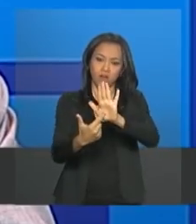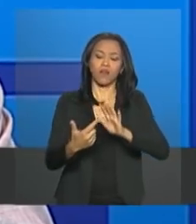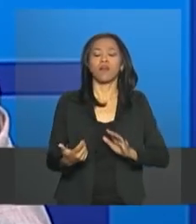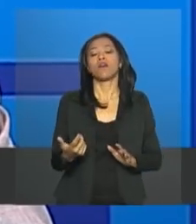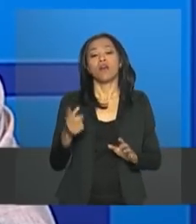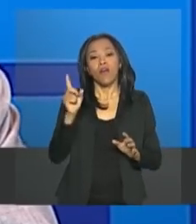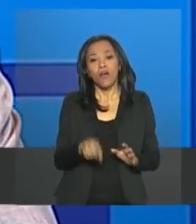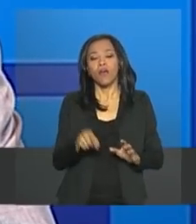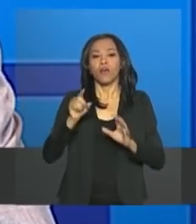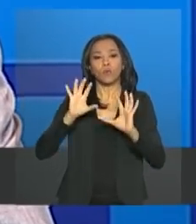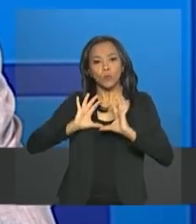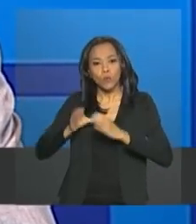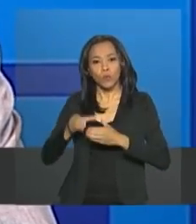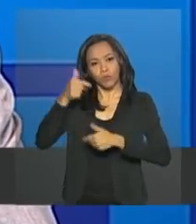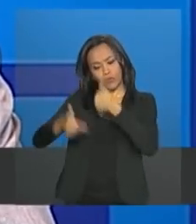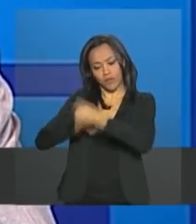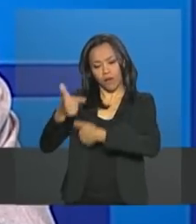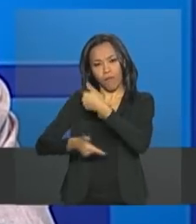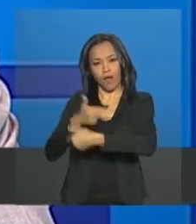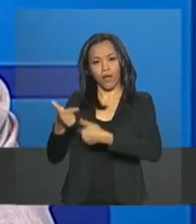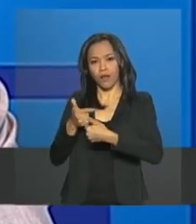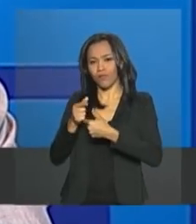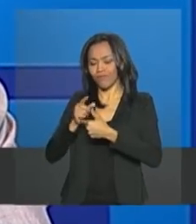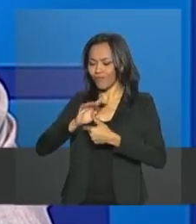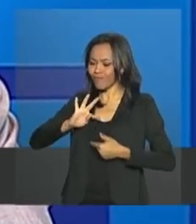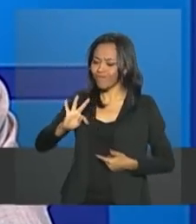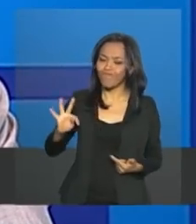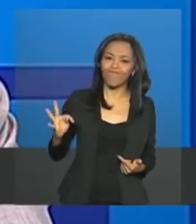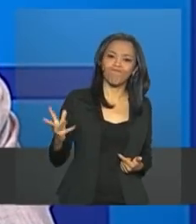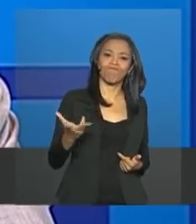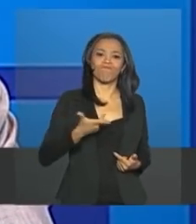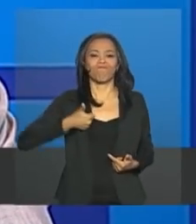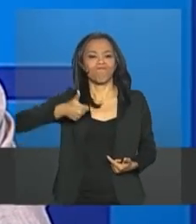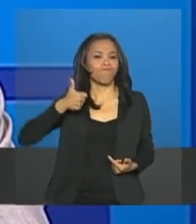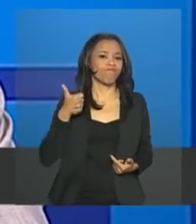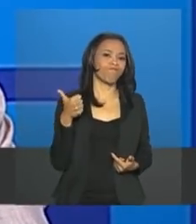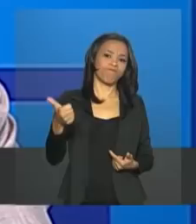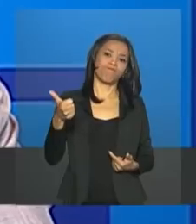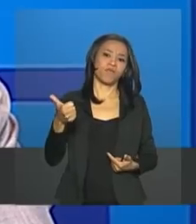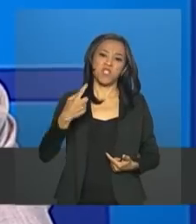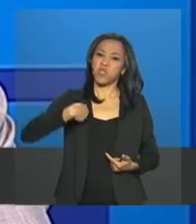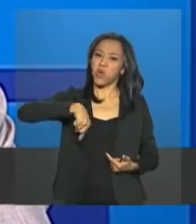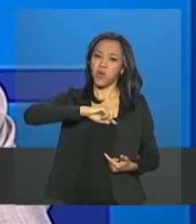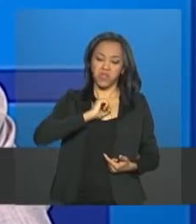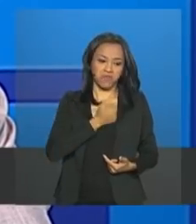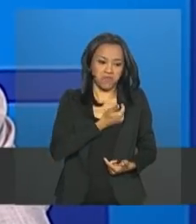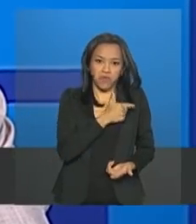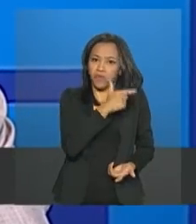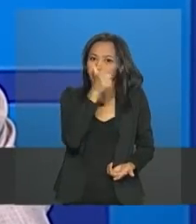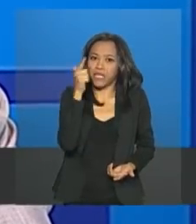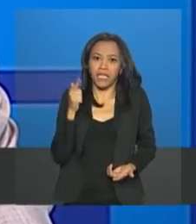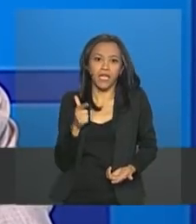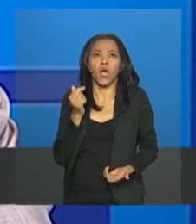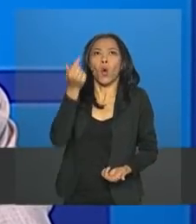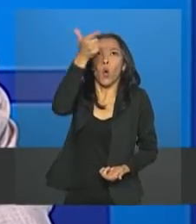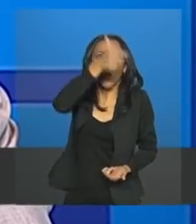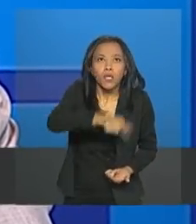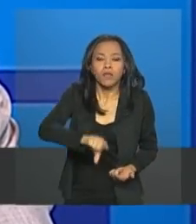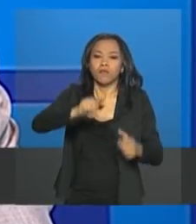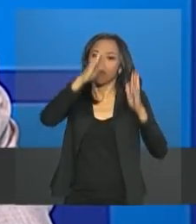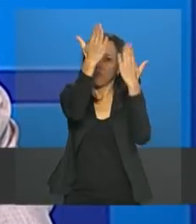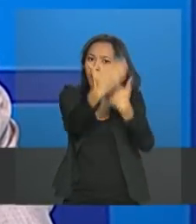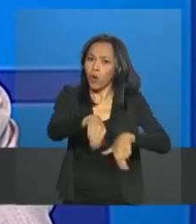trabalho de toda a equipe foi tão brilhante neste aspecto que nós não teremos nenhum local com reaplicação